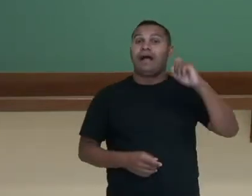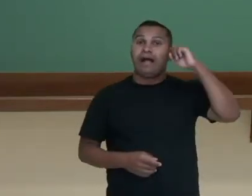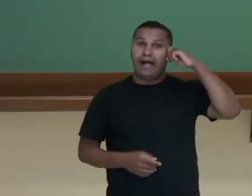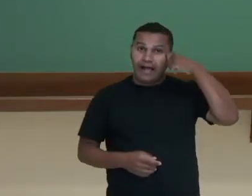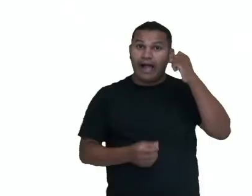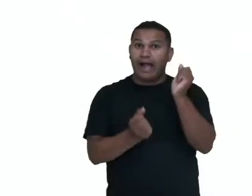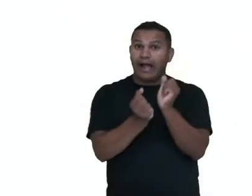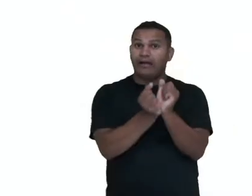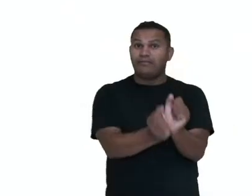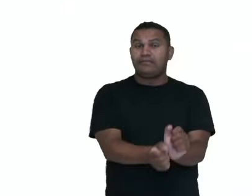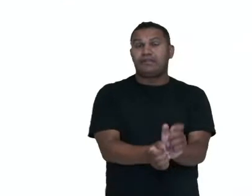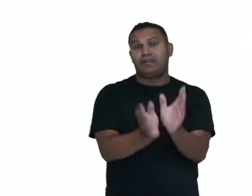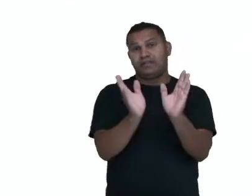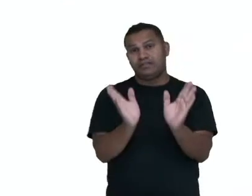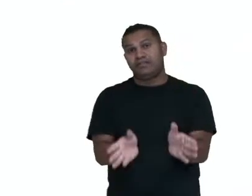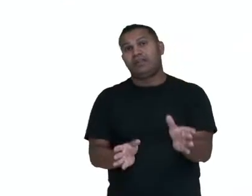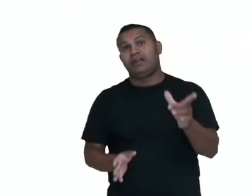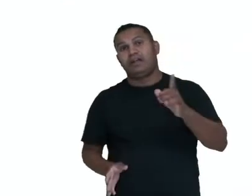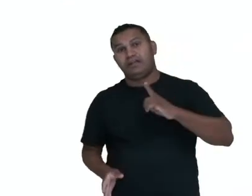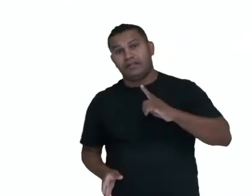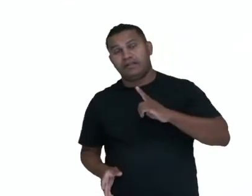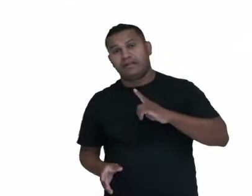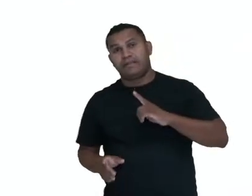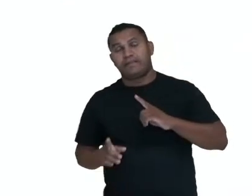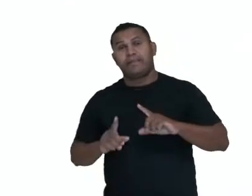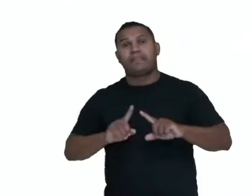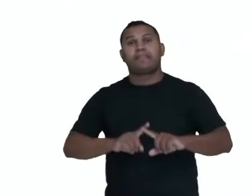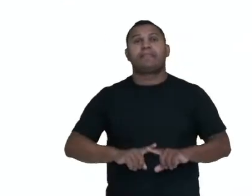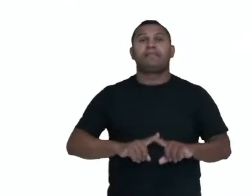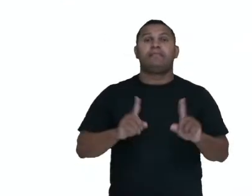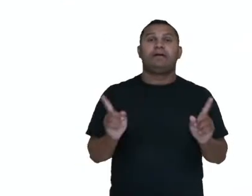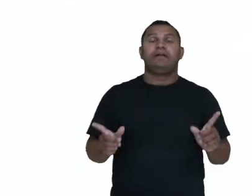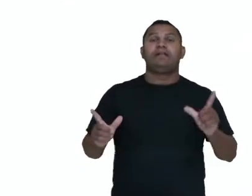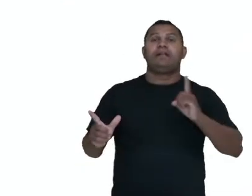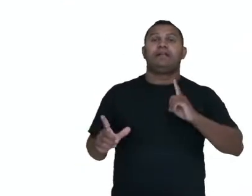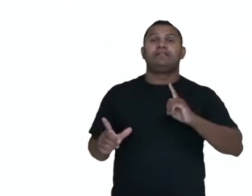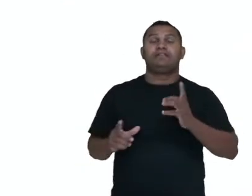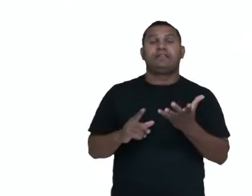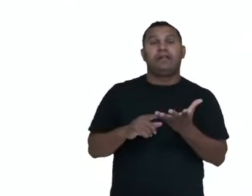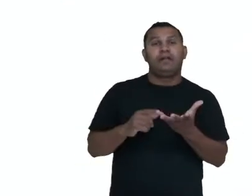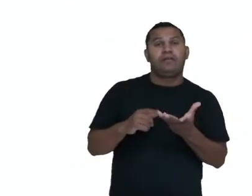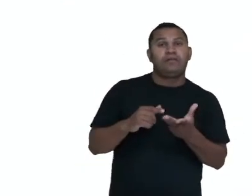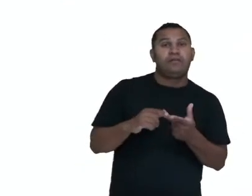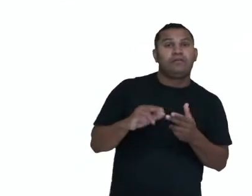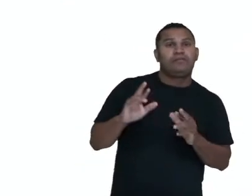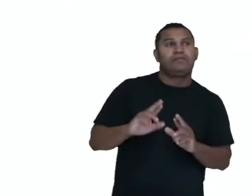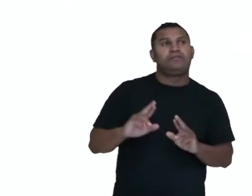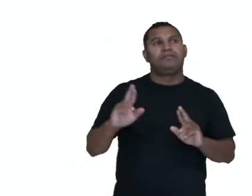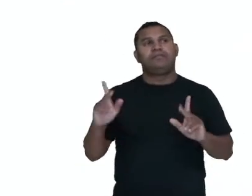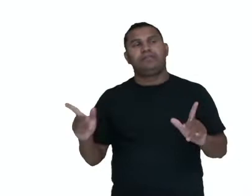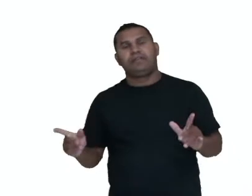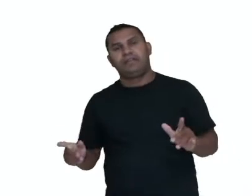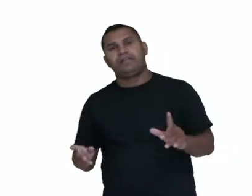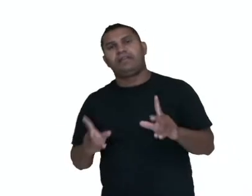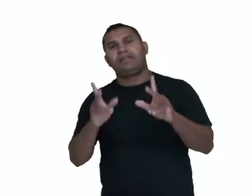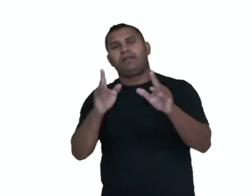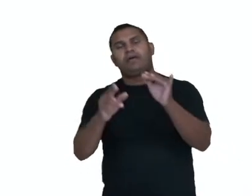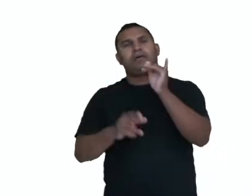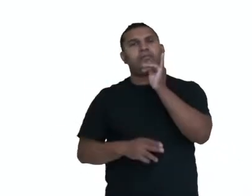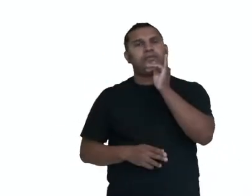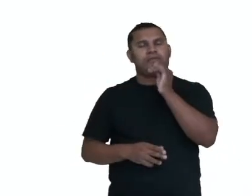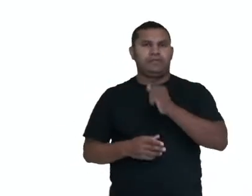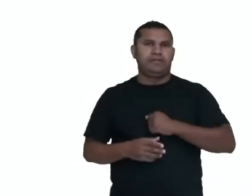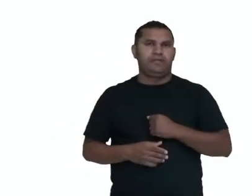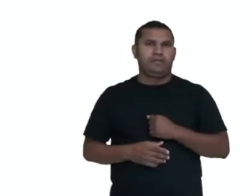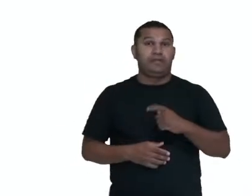antes da chegada dos europeus. Porém, ela possuía características próprias, né? Em quais situações